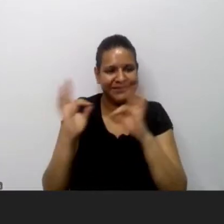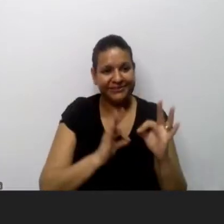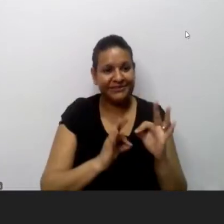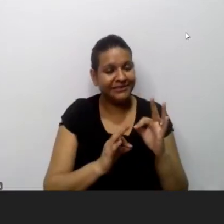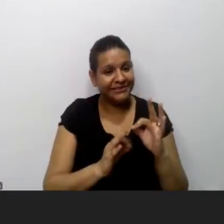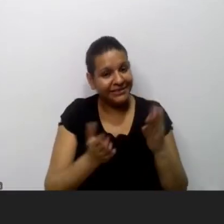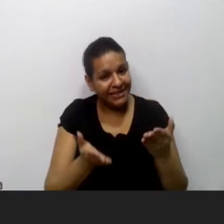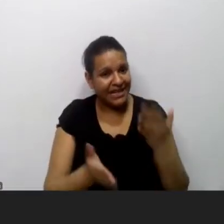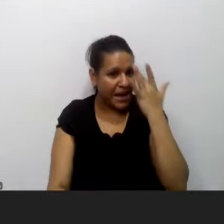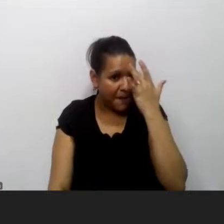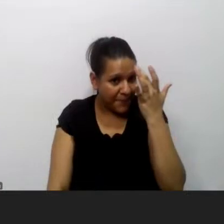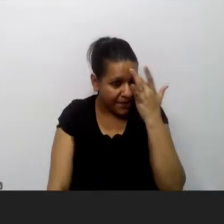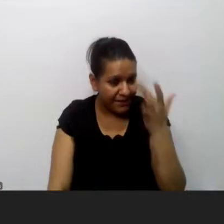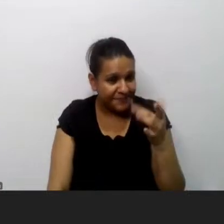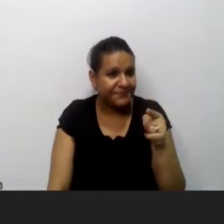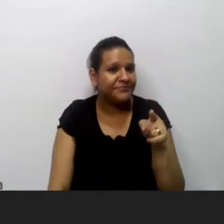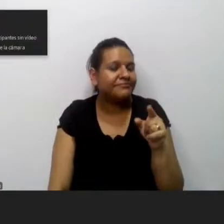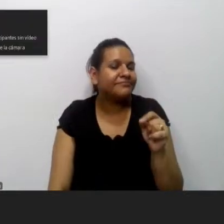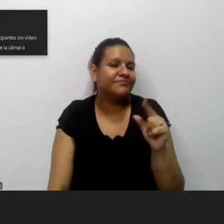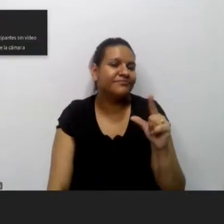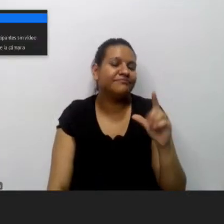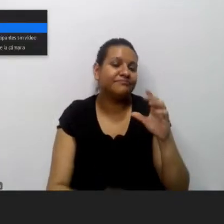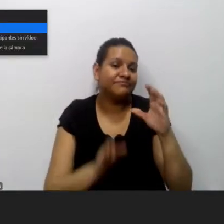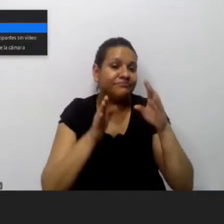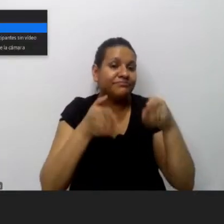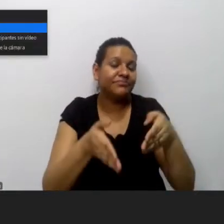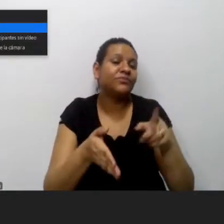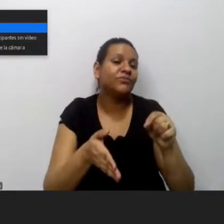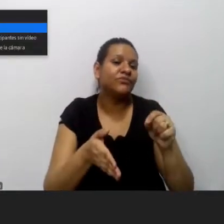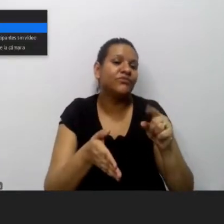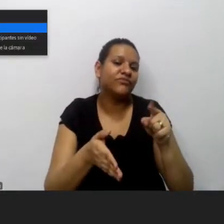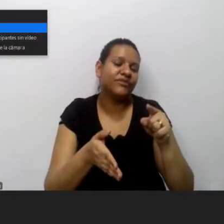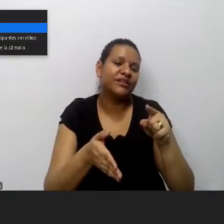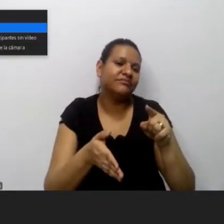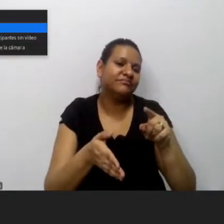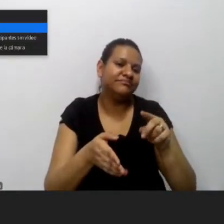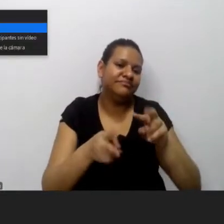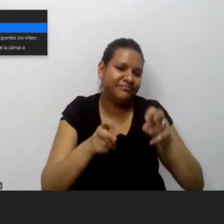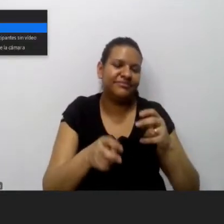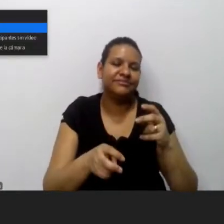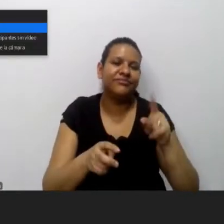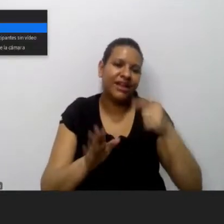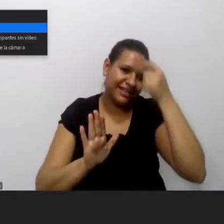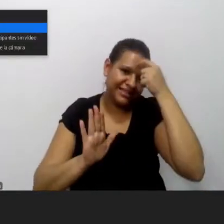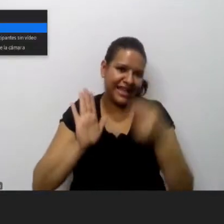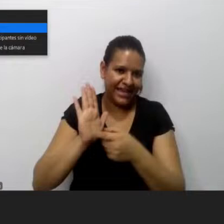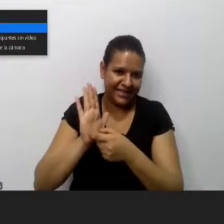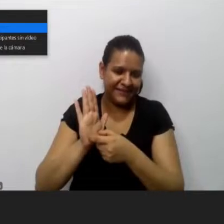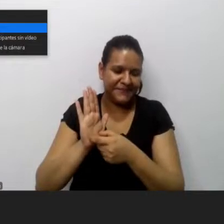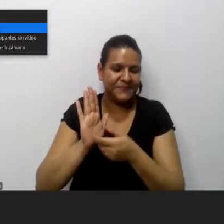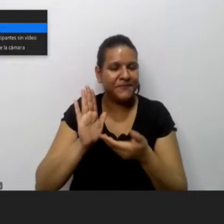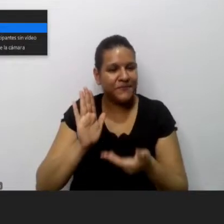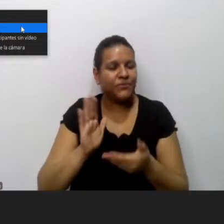amanhã, que tem como foco principal EdTech e inteligência artificial. Então a gente